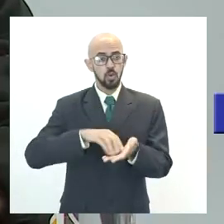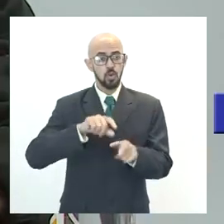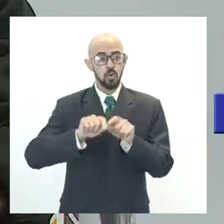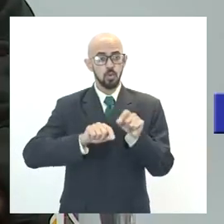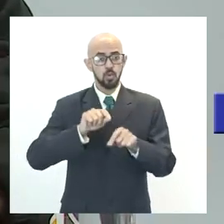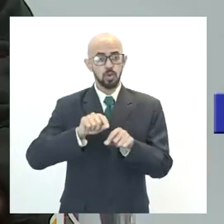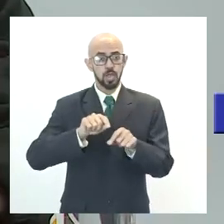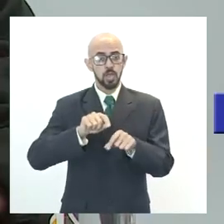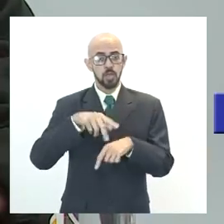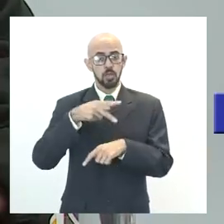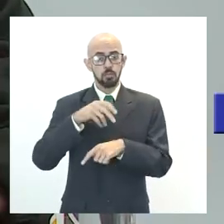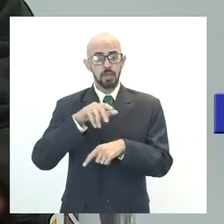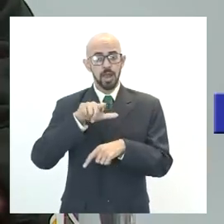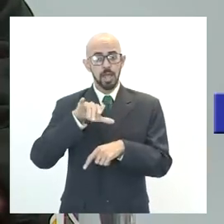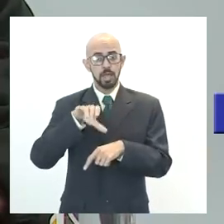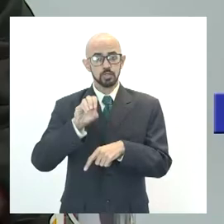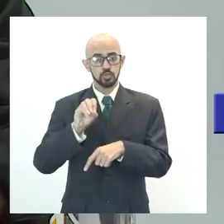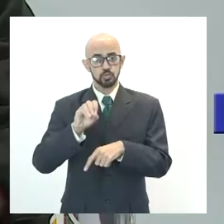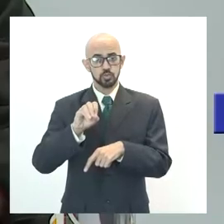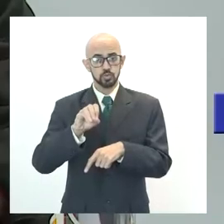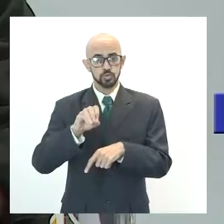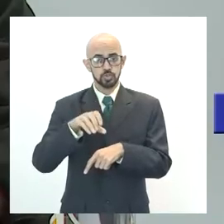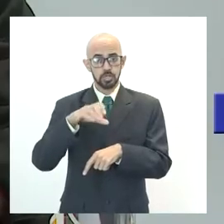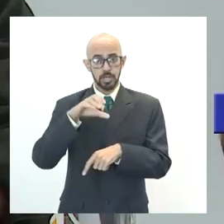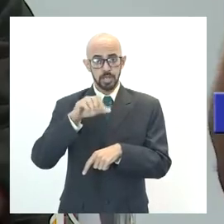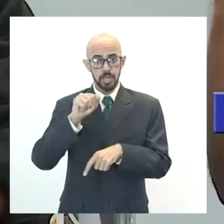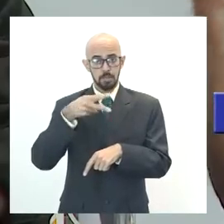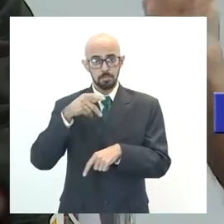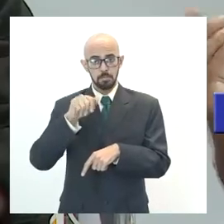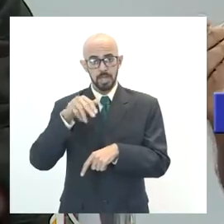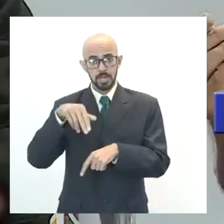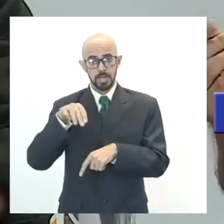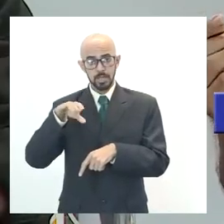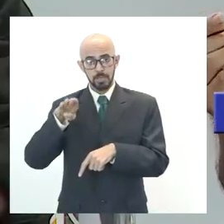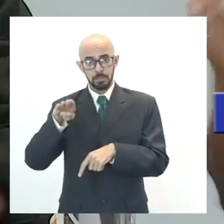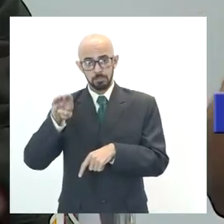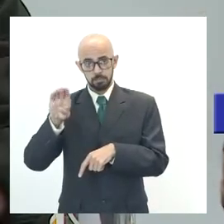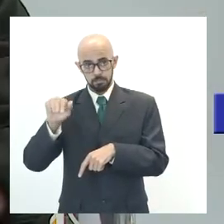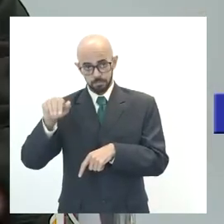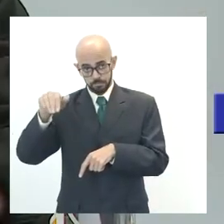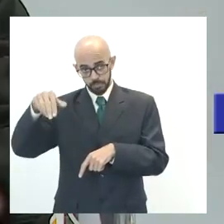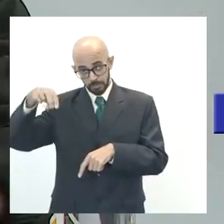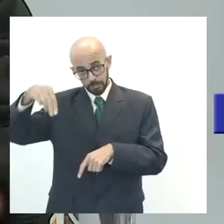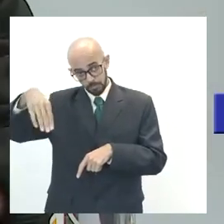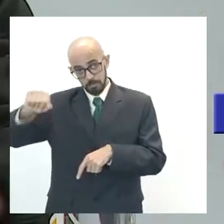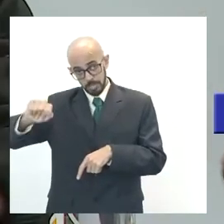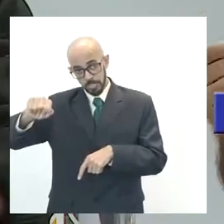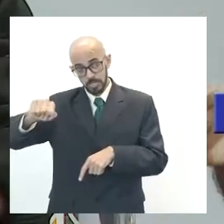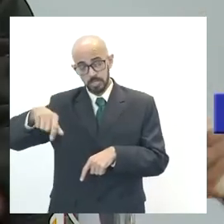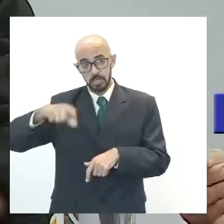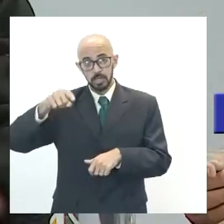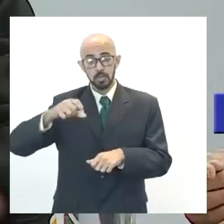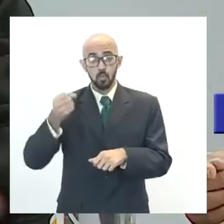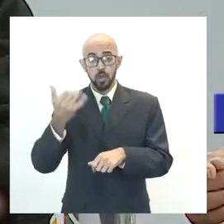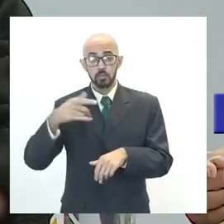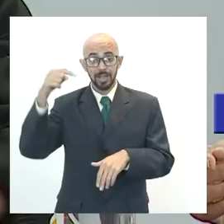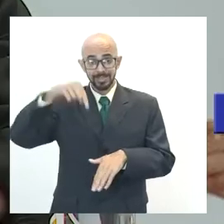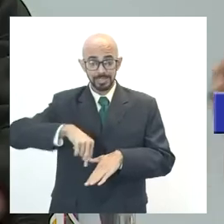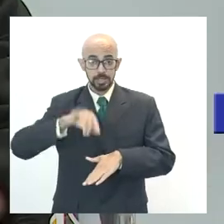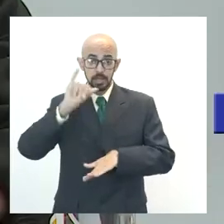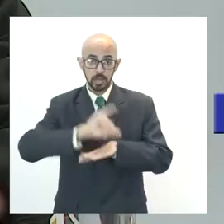Marco cultural do Rio de Janeiro enquanto Capital Federal aqui foi instalado Ministério da Educação e